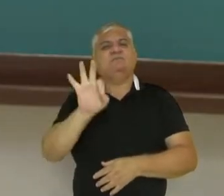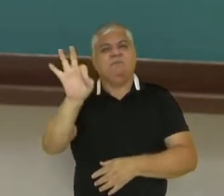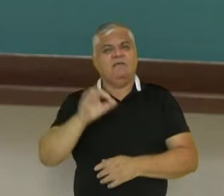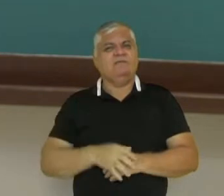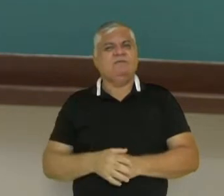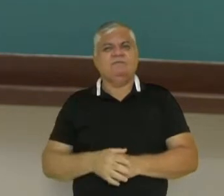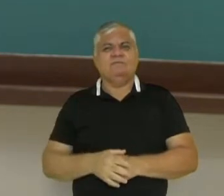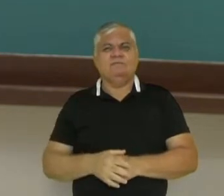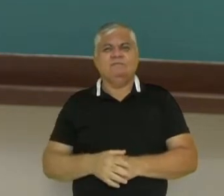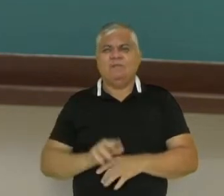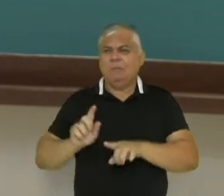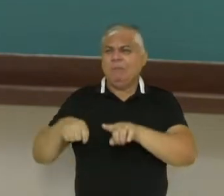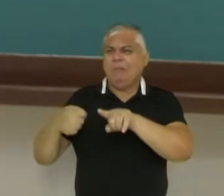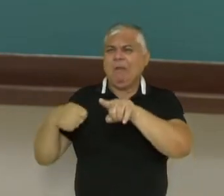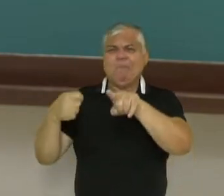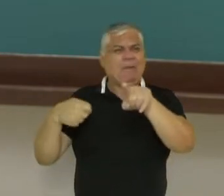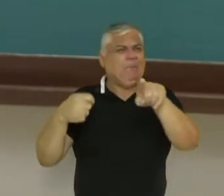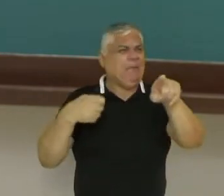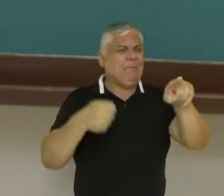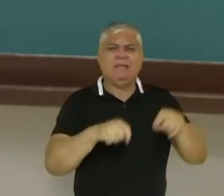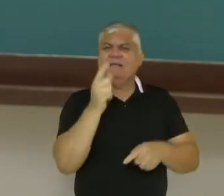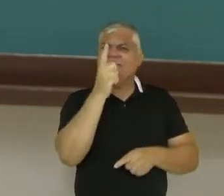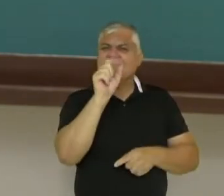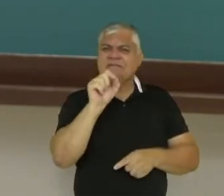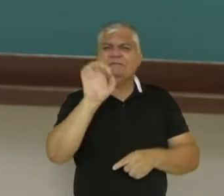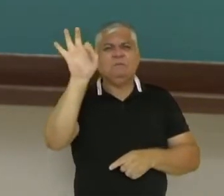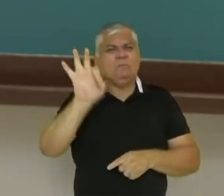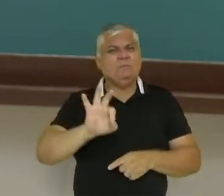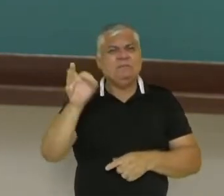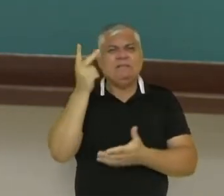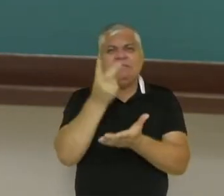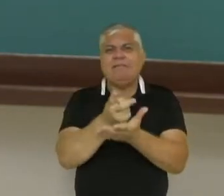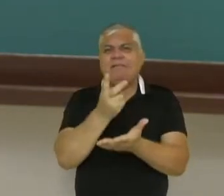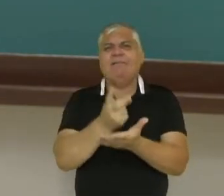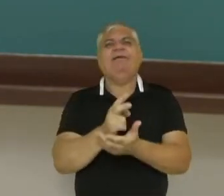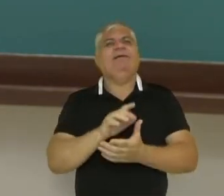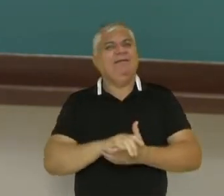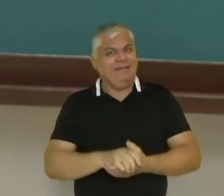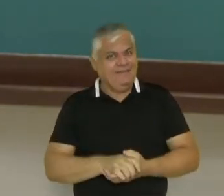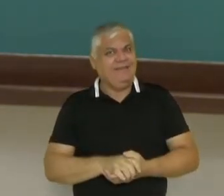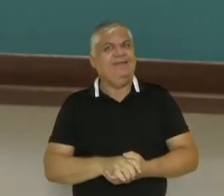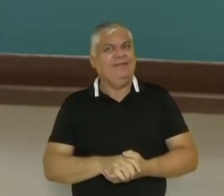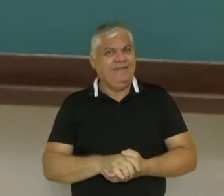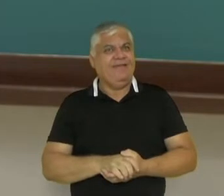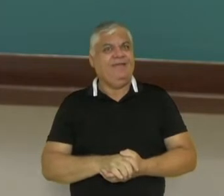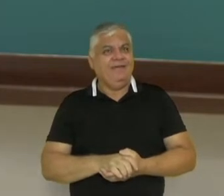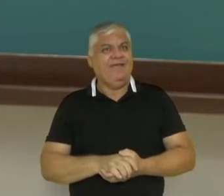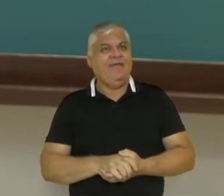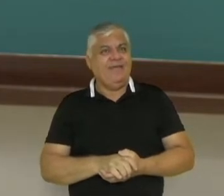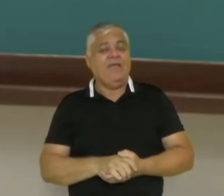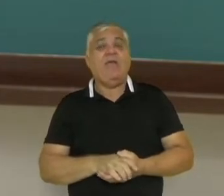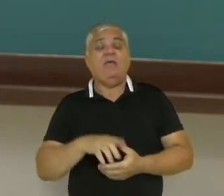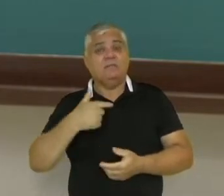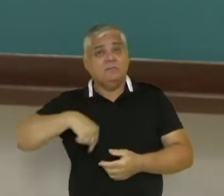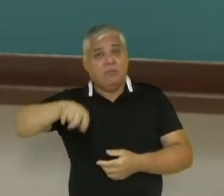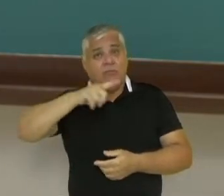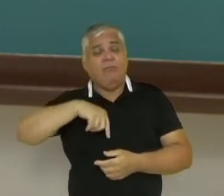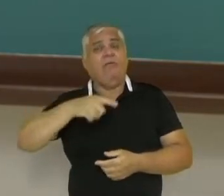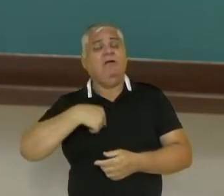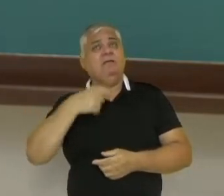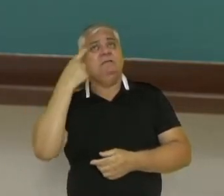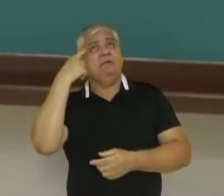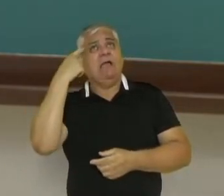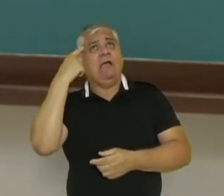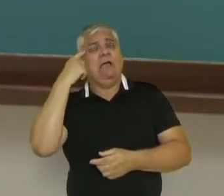serviço. A porcentagem está diariamente, ela faz parte da nossa vida e ela é meio intuitiva, a gente acaba fazendo